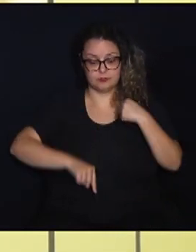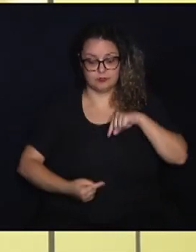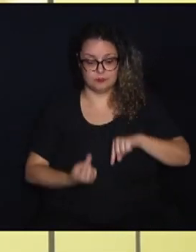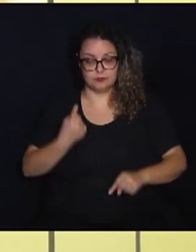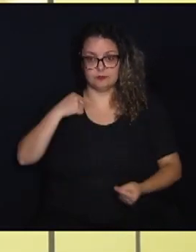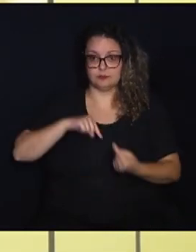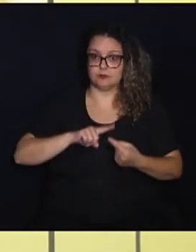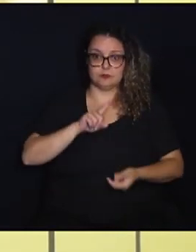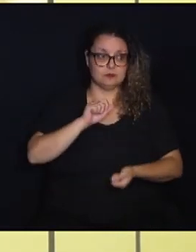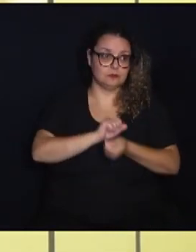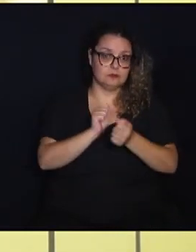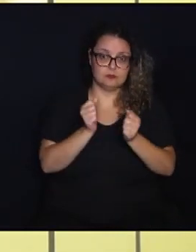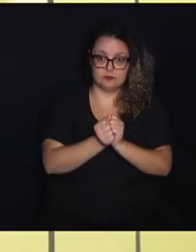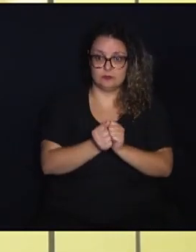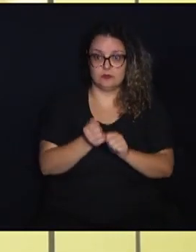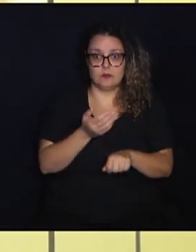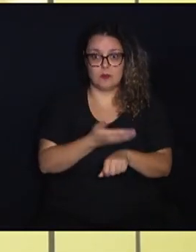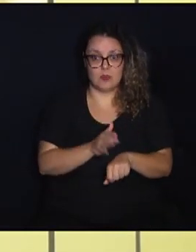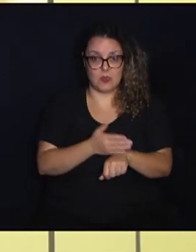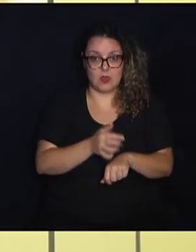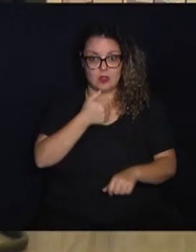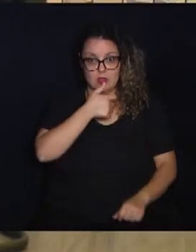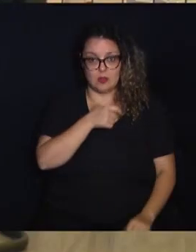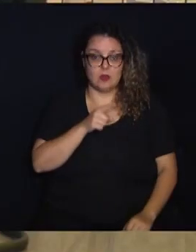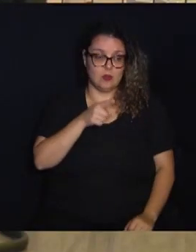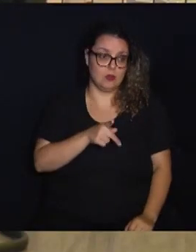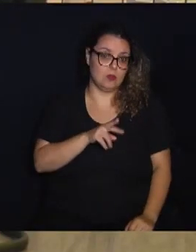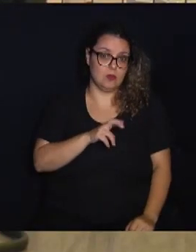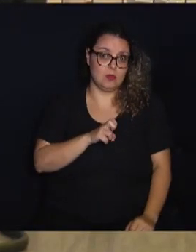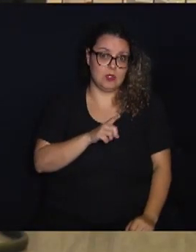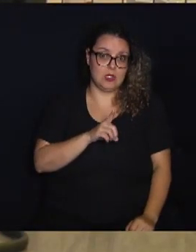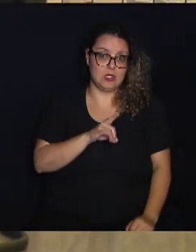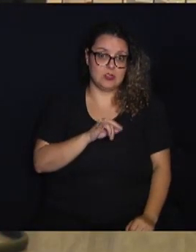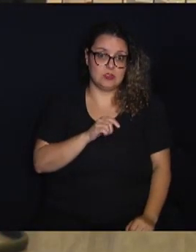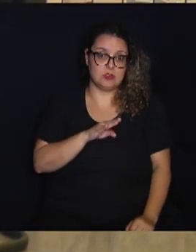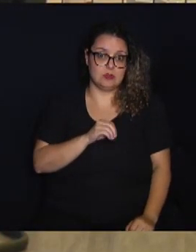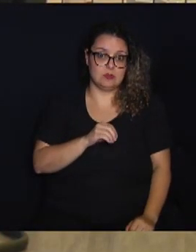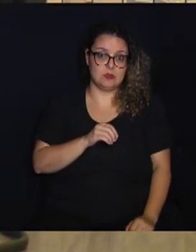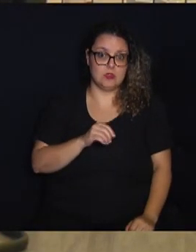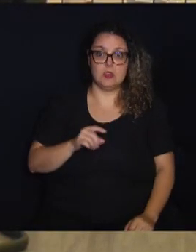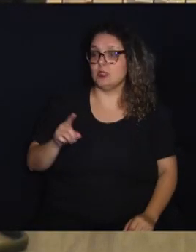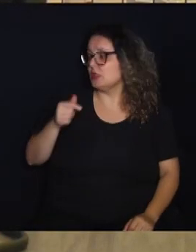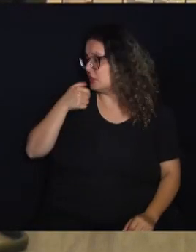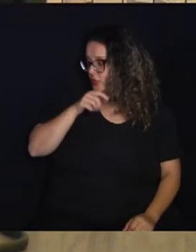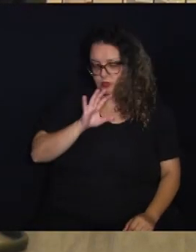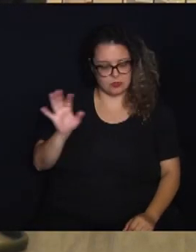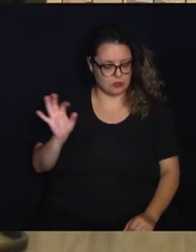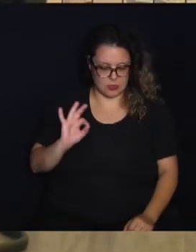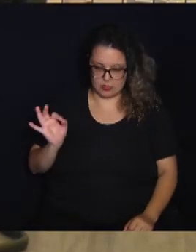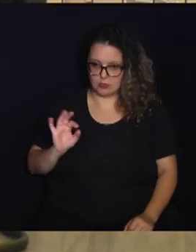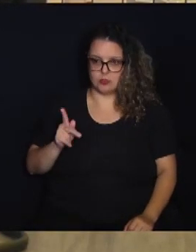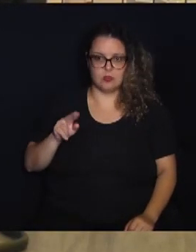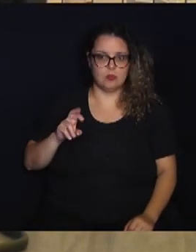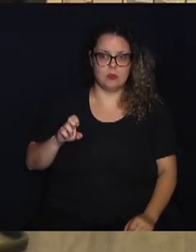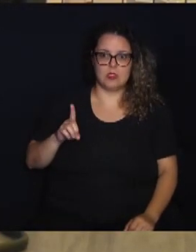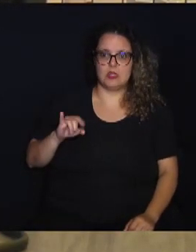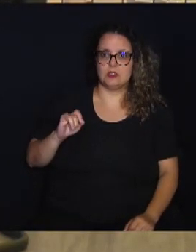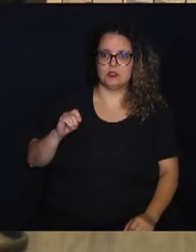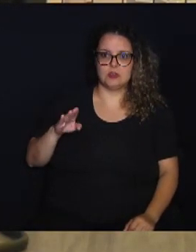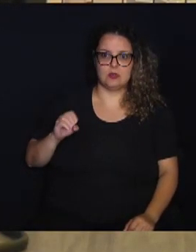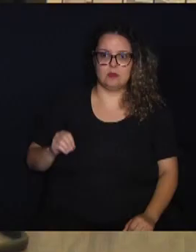se adapta ao treino ao jejum. No caso do pré-diabético, jejum ou não? Isso não. Não. Não. Tá. No pré-diabético